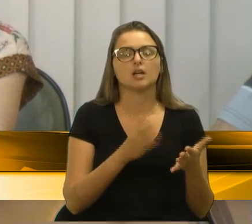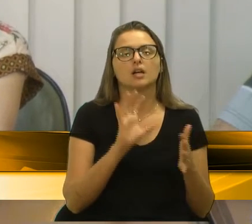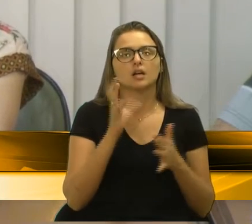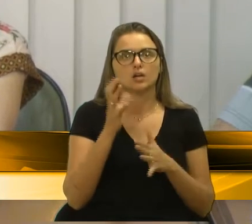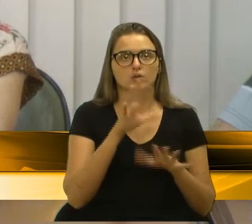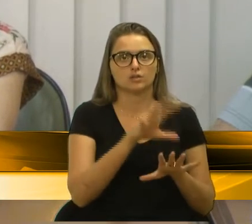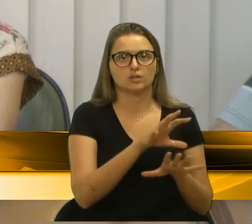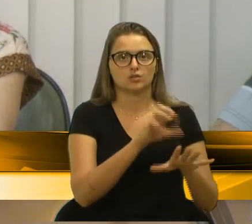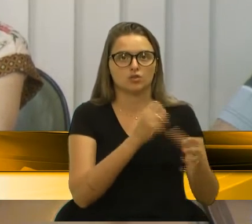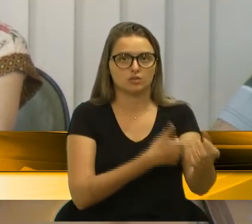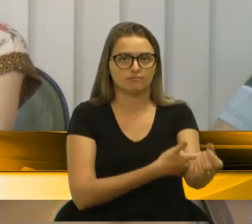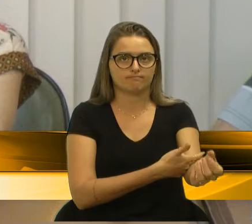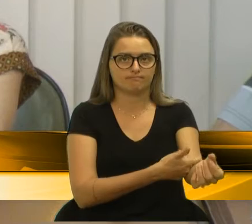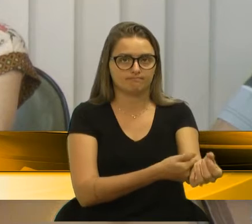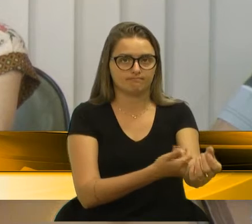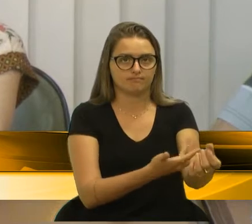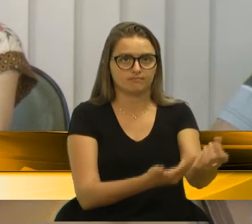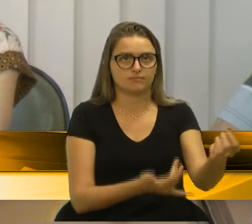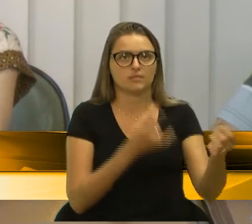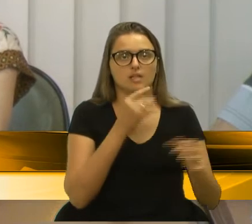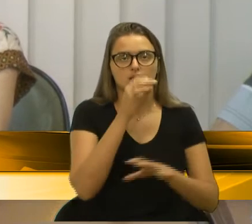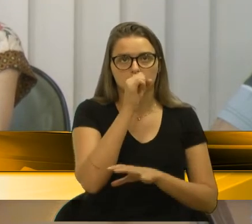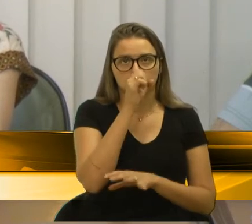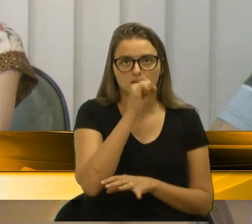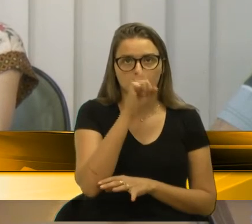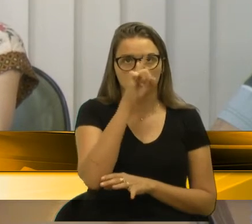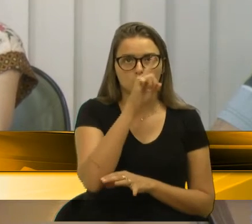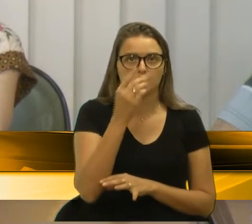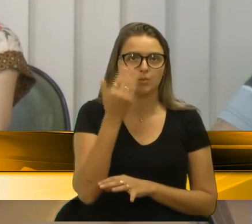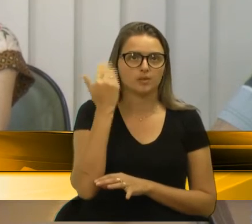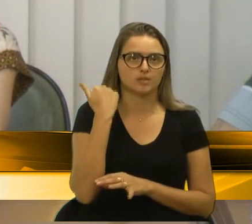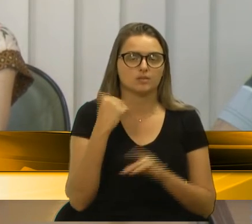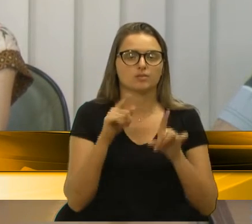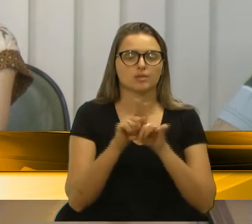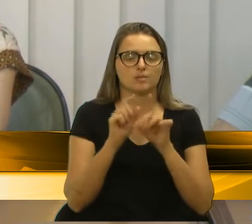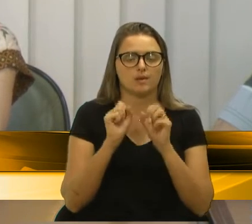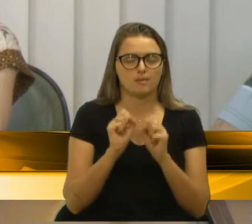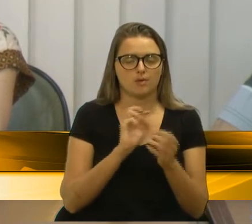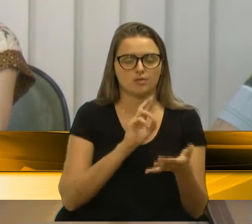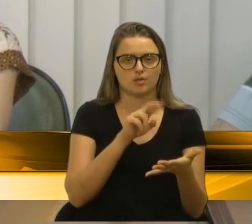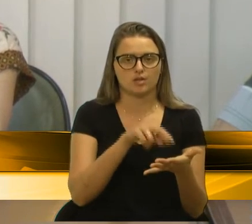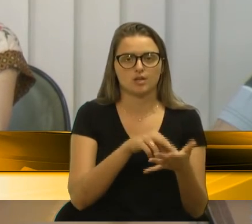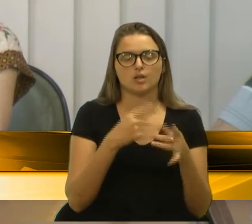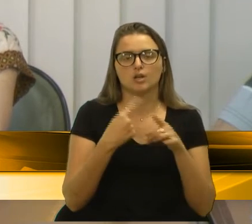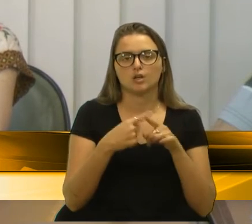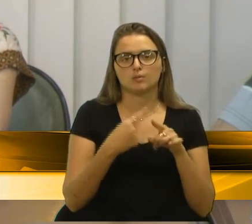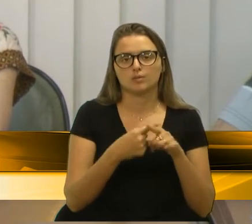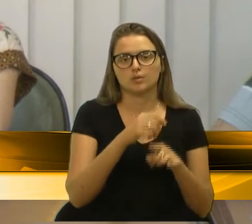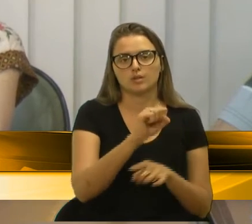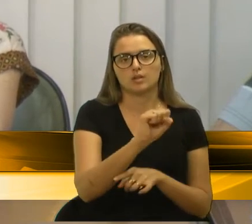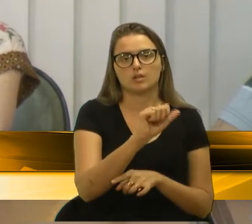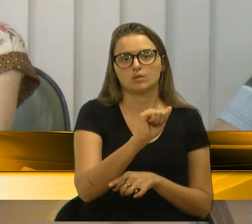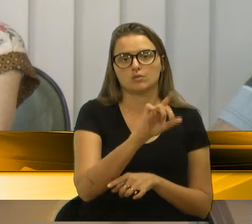domiciliares, inclusive no sábado e no domingo, tá? Elas podem ser realizadas, porque o SAD...